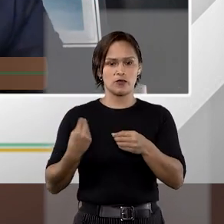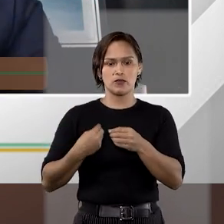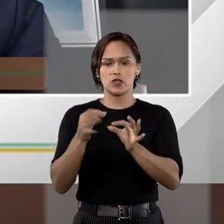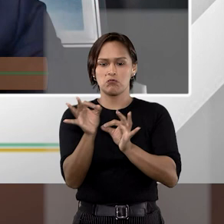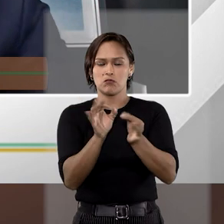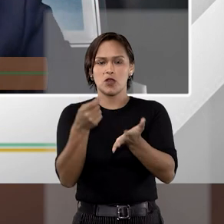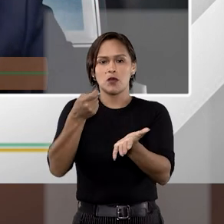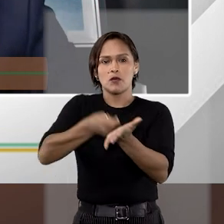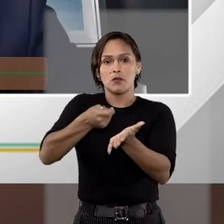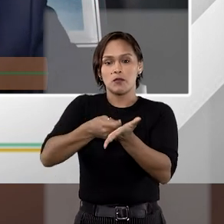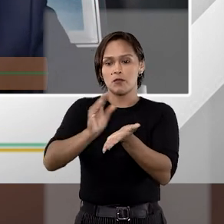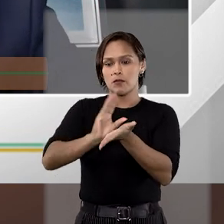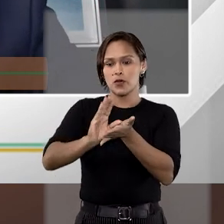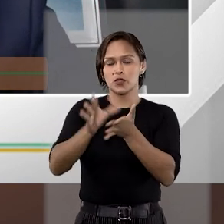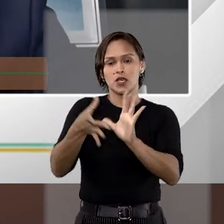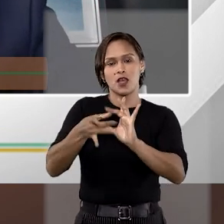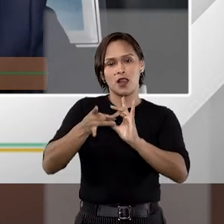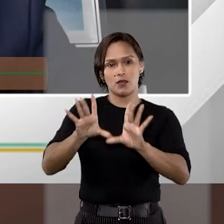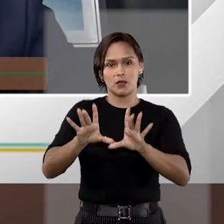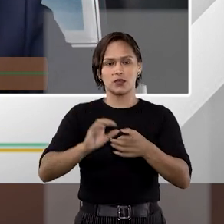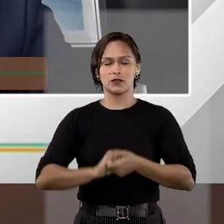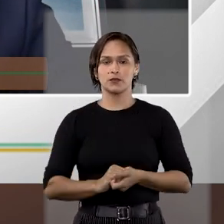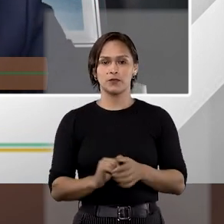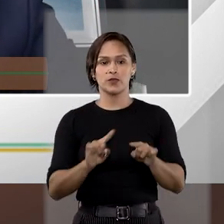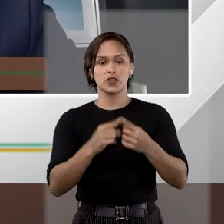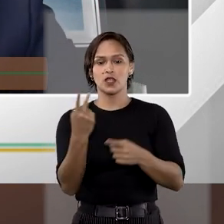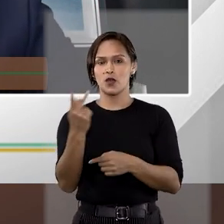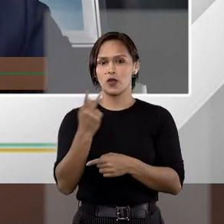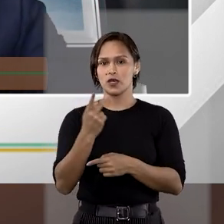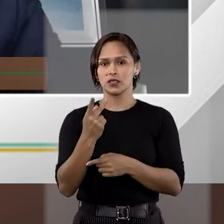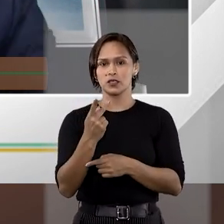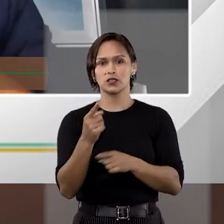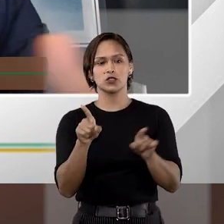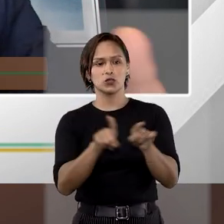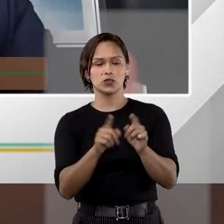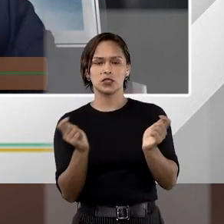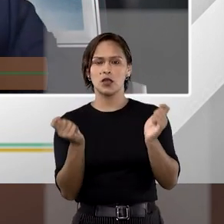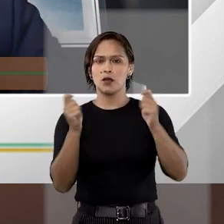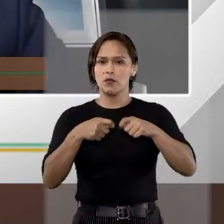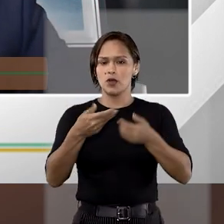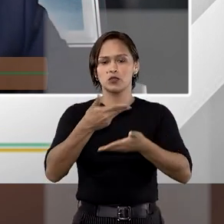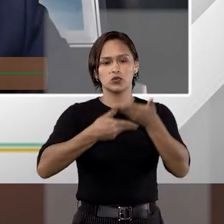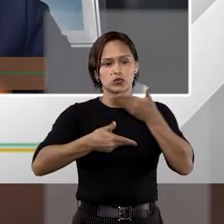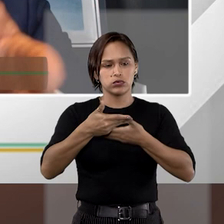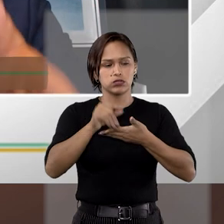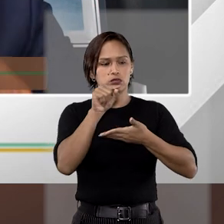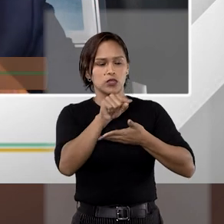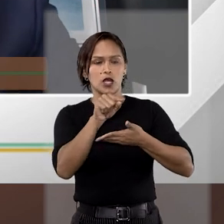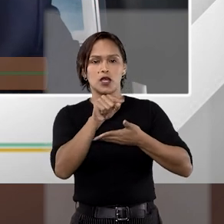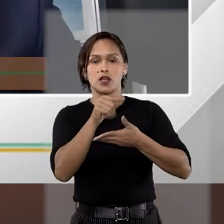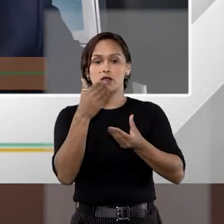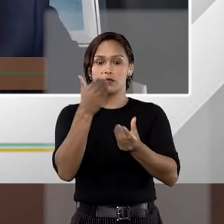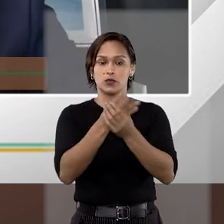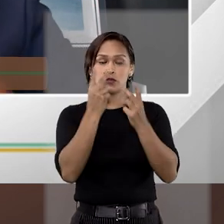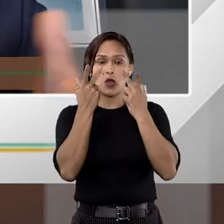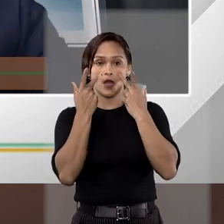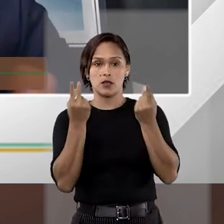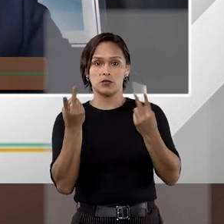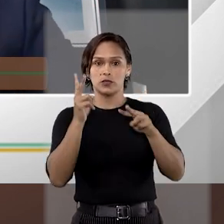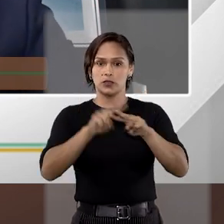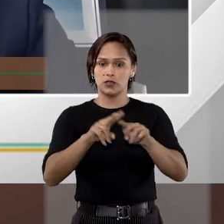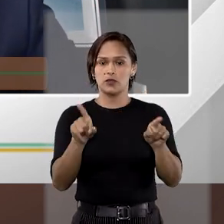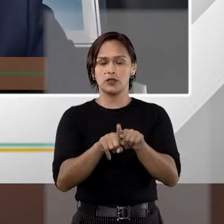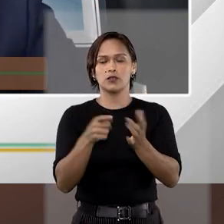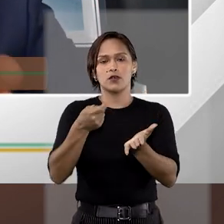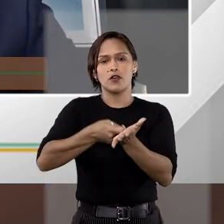eu arbitrou uma fiança para você poder sair então são essas duas questões que podem girar em torno do auto de prisão em flagrante